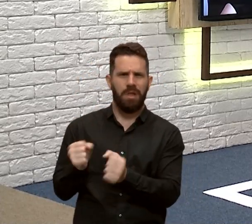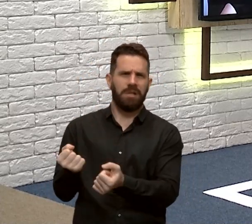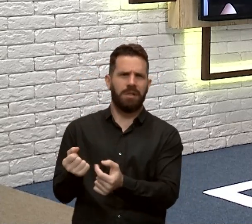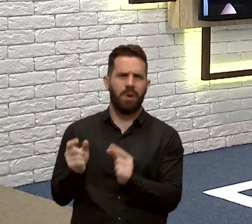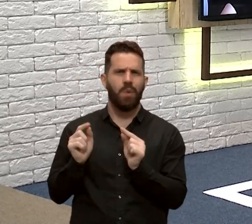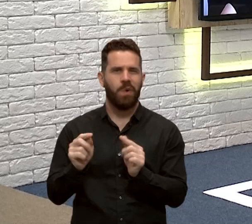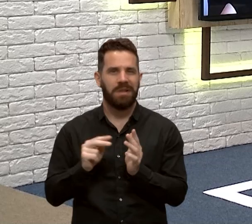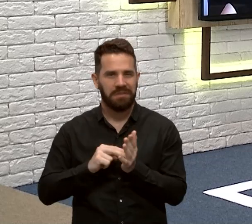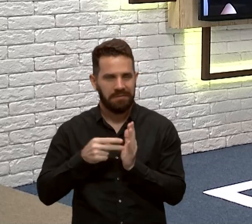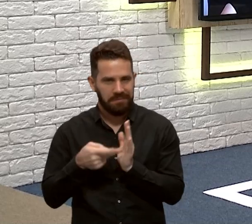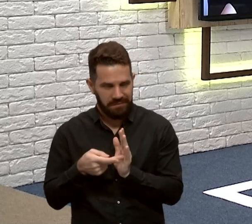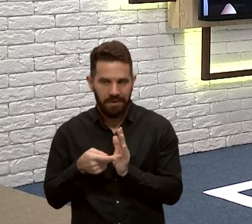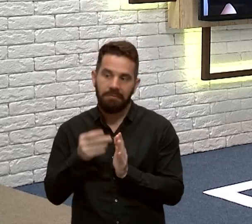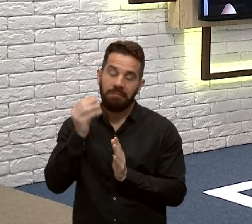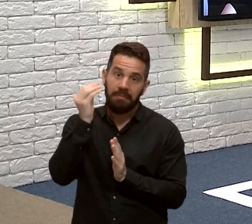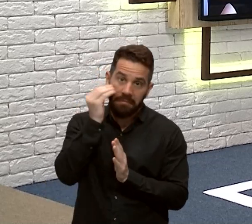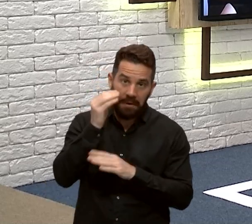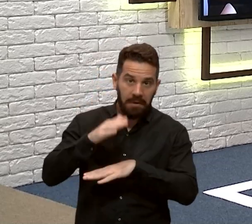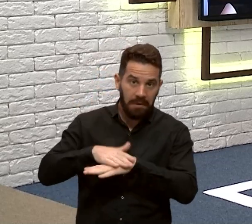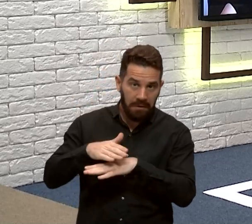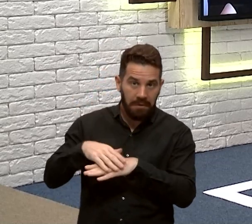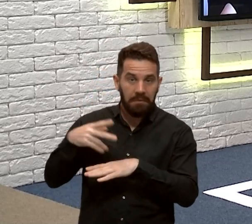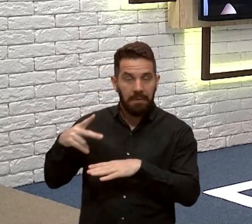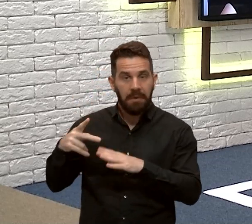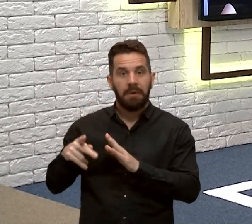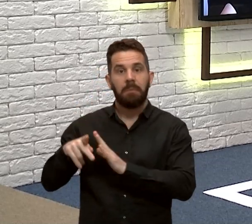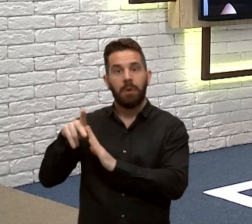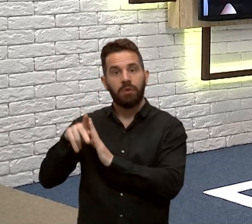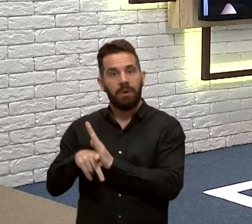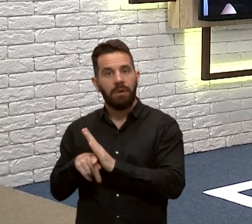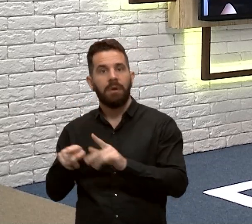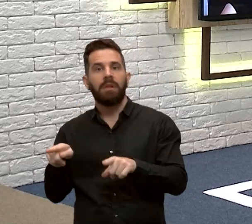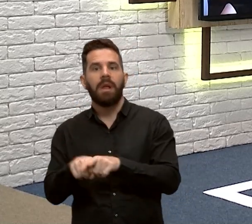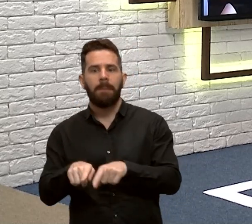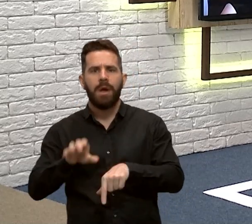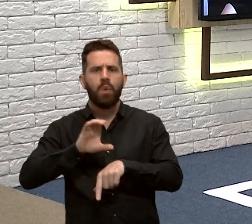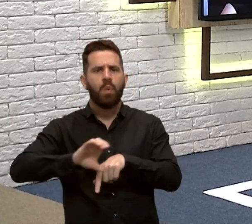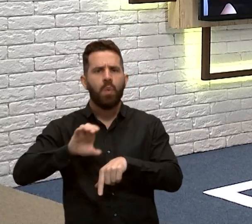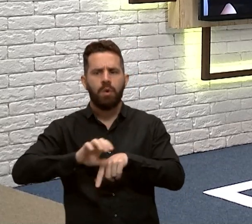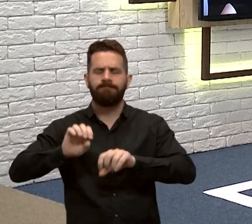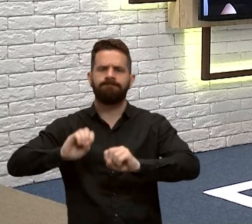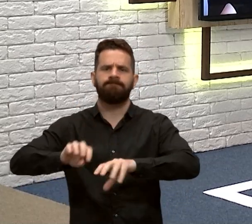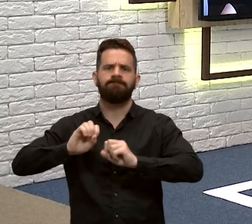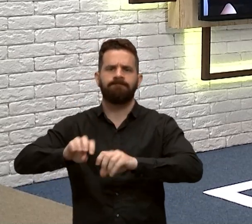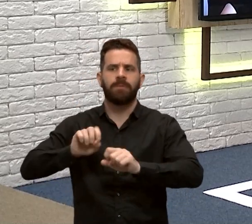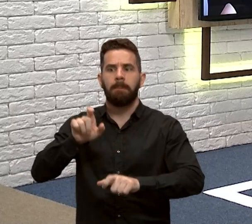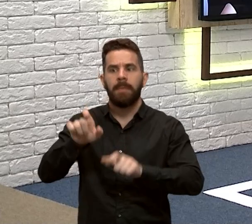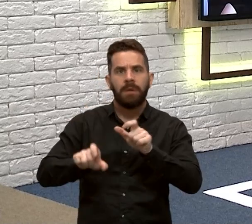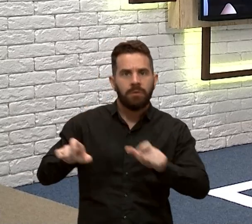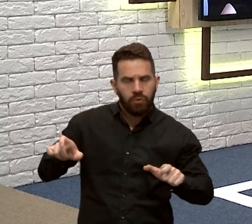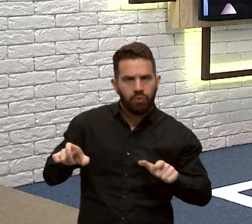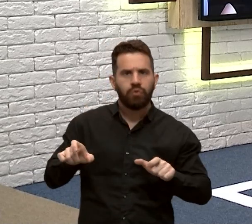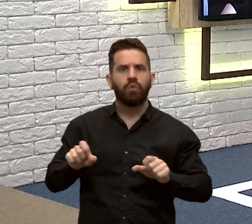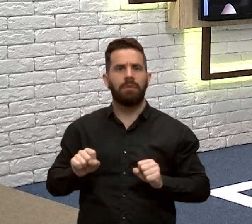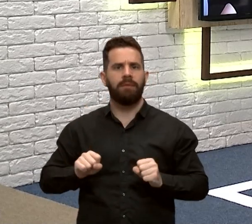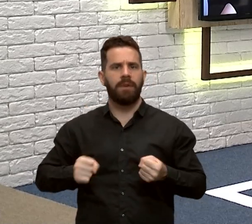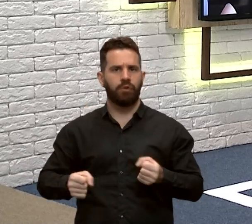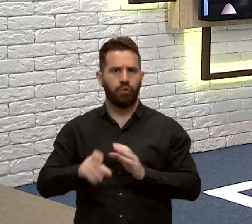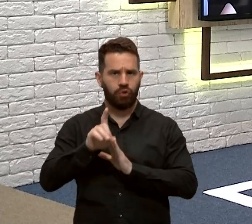criar, e também da capacitação que é dada aos defensores, né, de direitos humanos. Explica um pouquinho mais para a